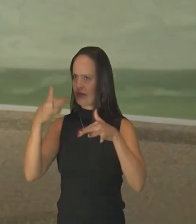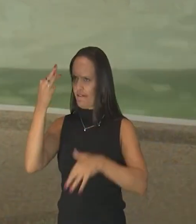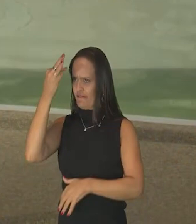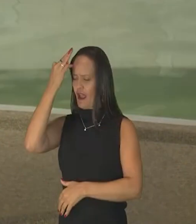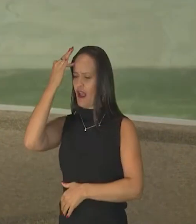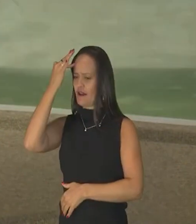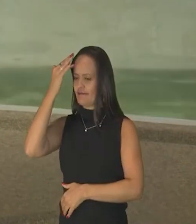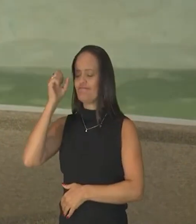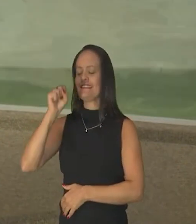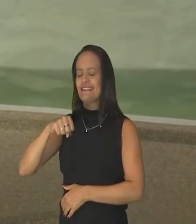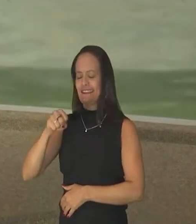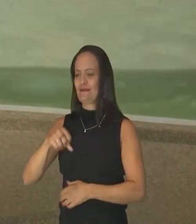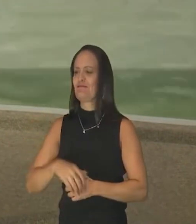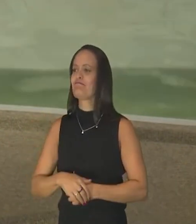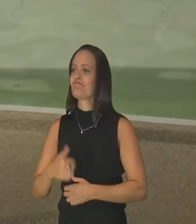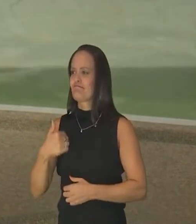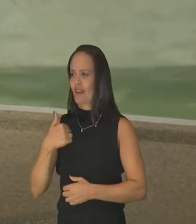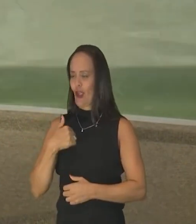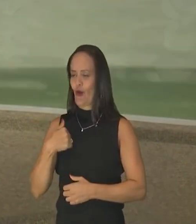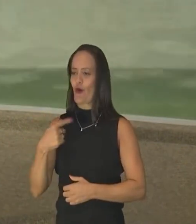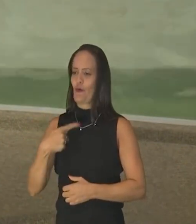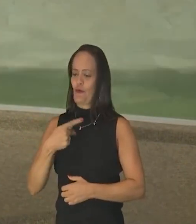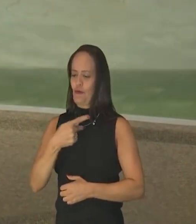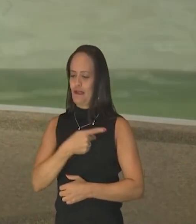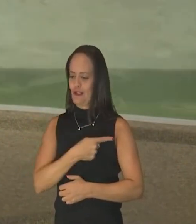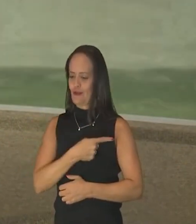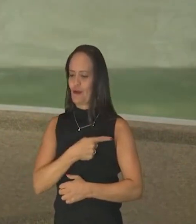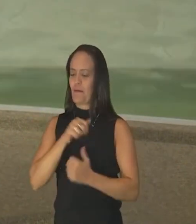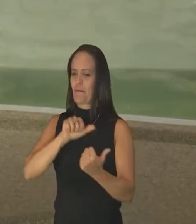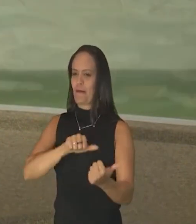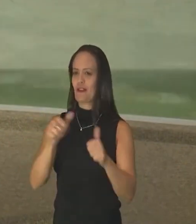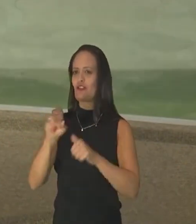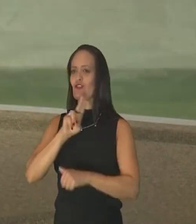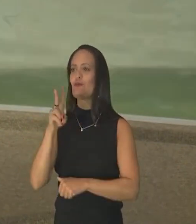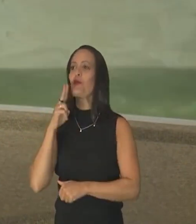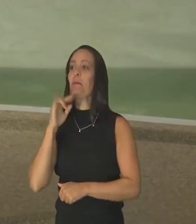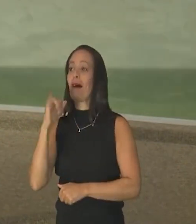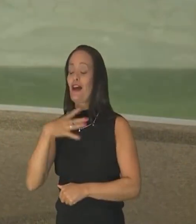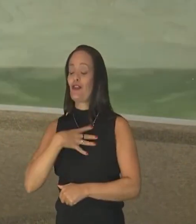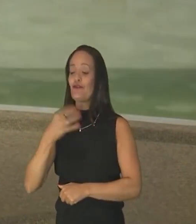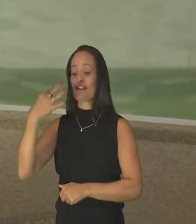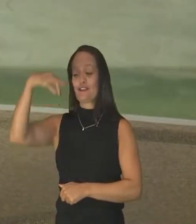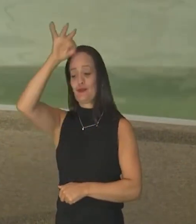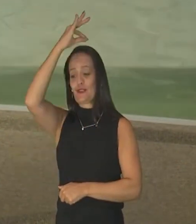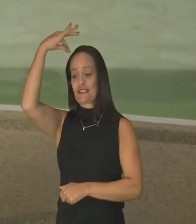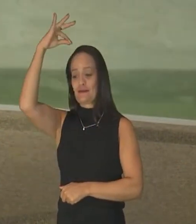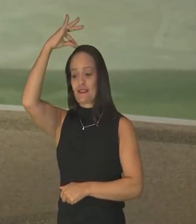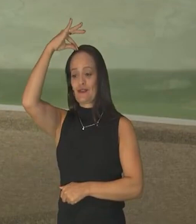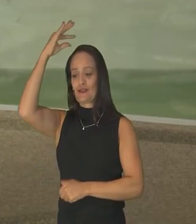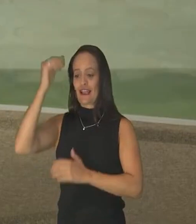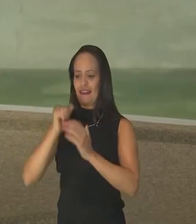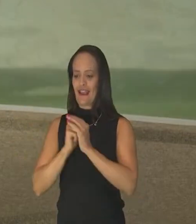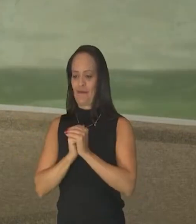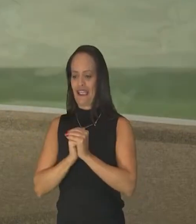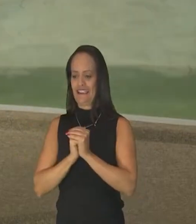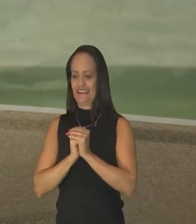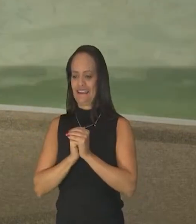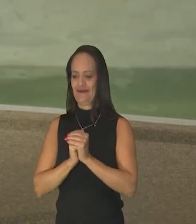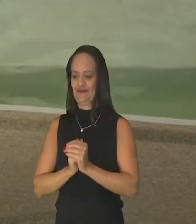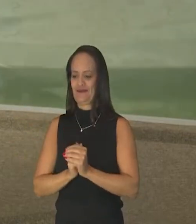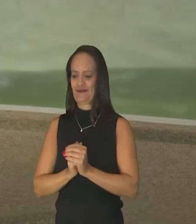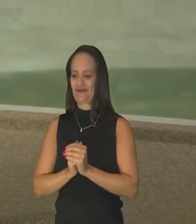de fé? Sim. Como ministro do Evangelho, eu a batizo em nome do Pai, do Filho e do Espírito Santo. Amém.